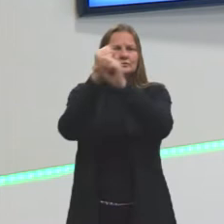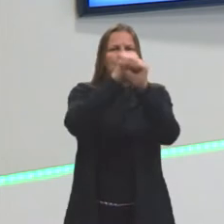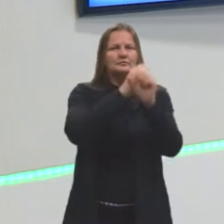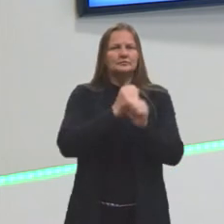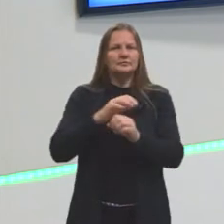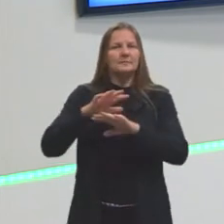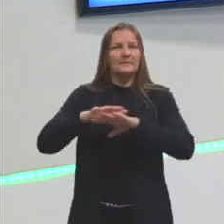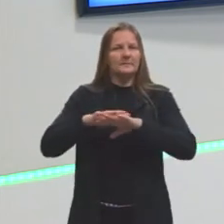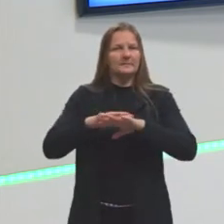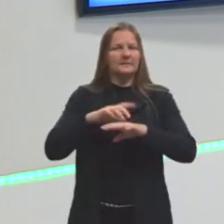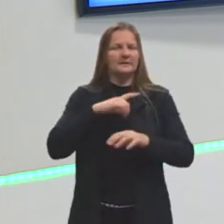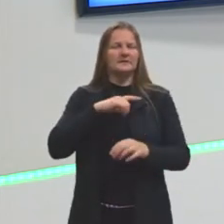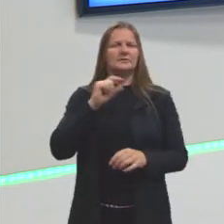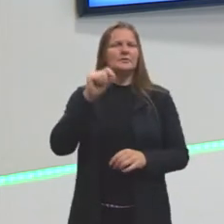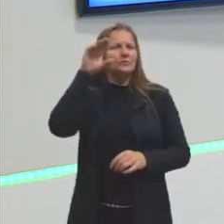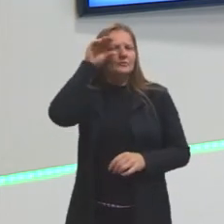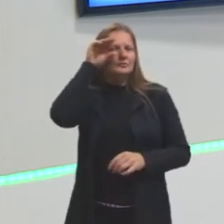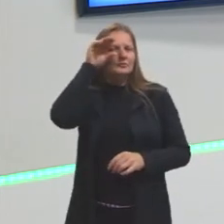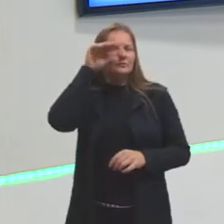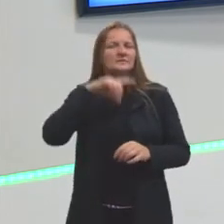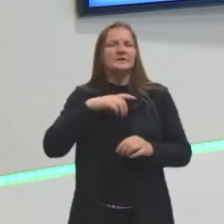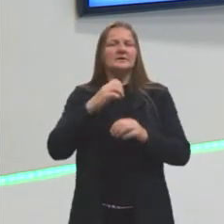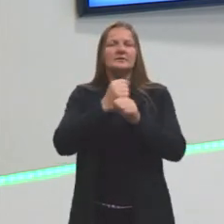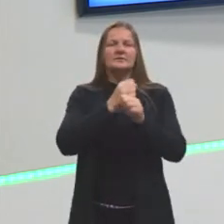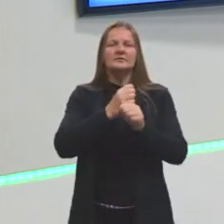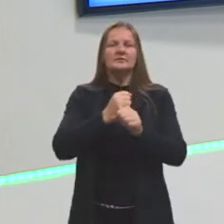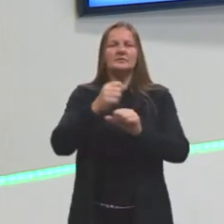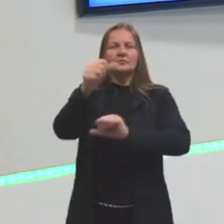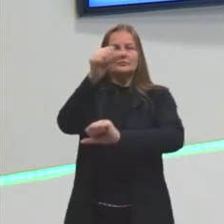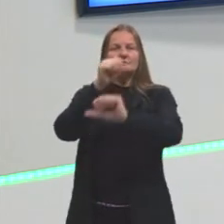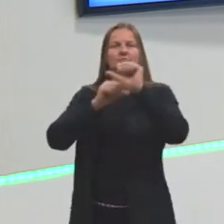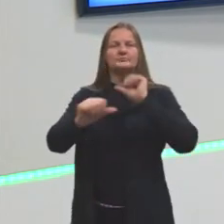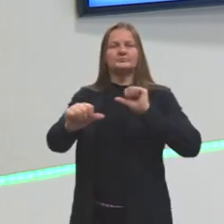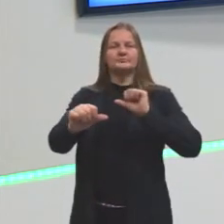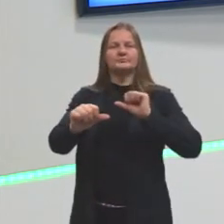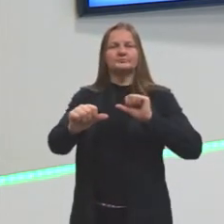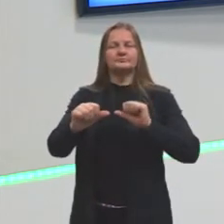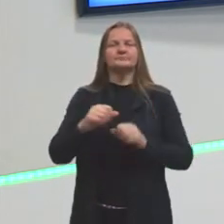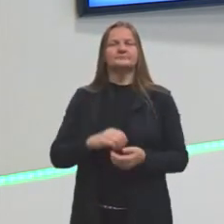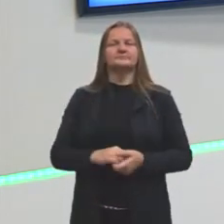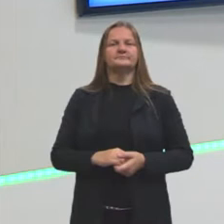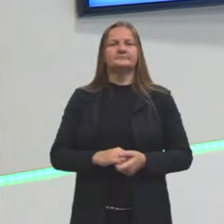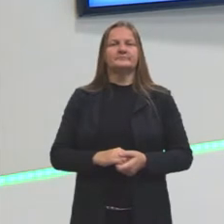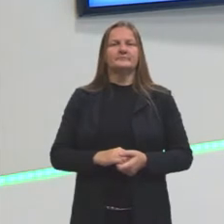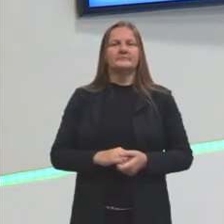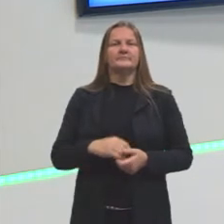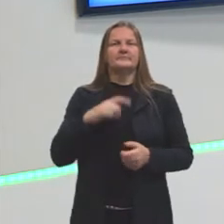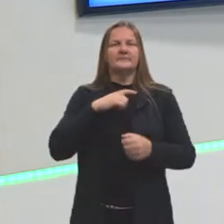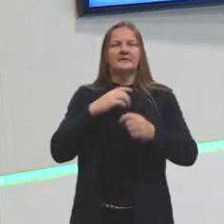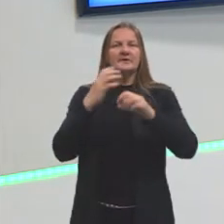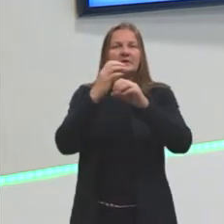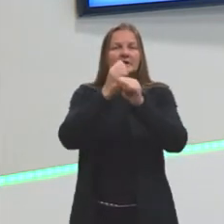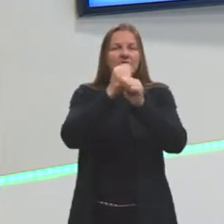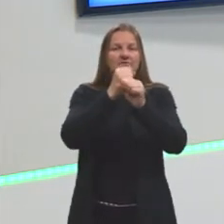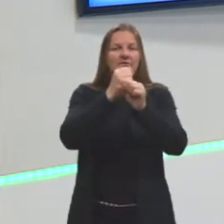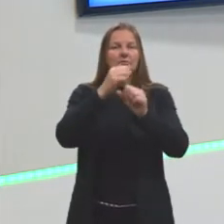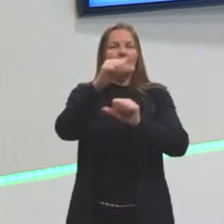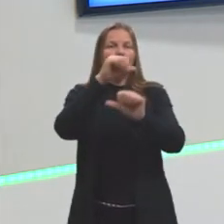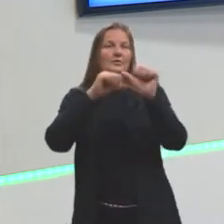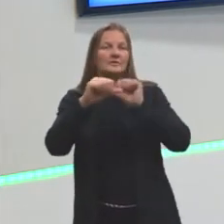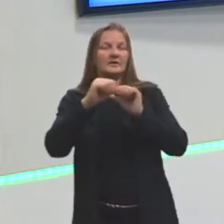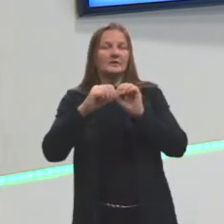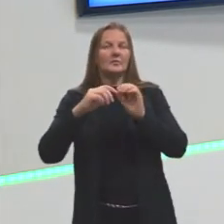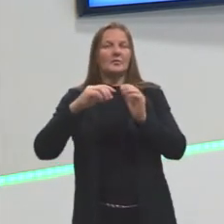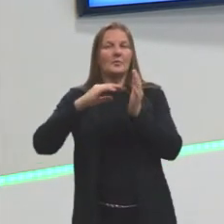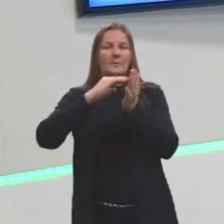nós observamos que sempre temos a operação inversa né Nós temos adição e a operação inversa